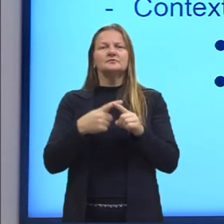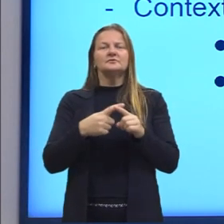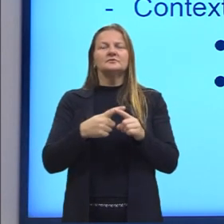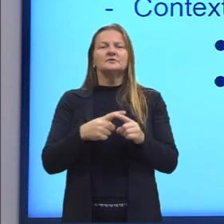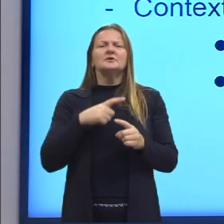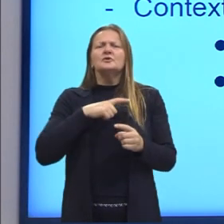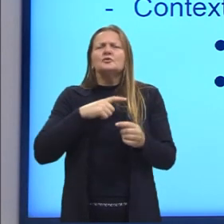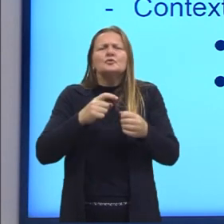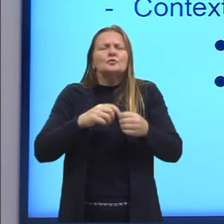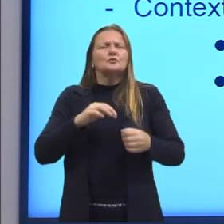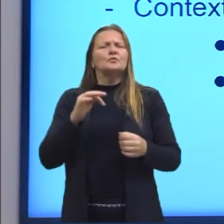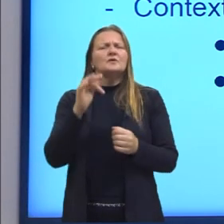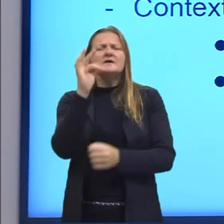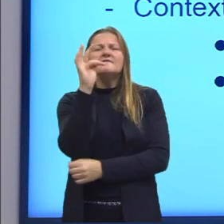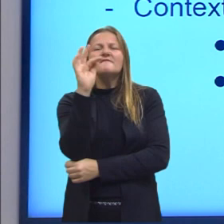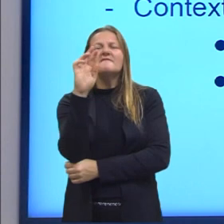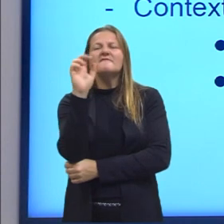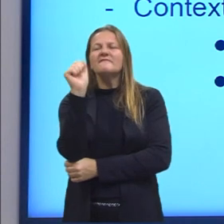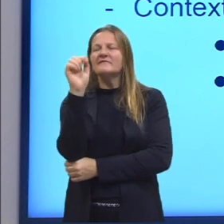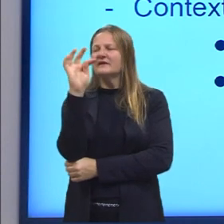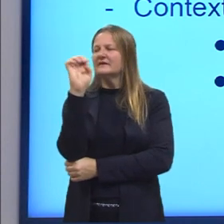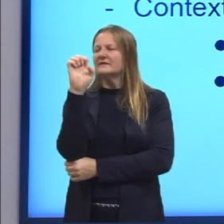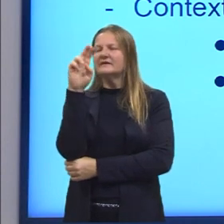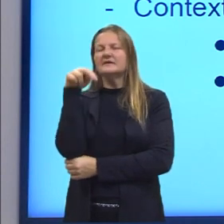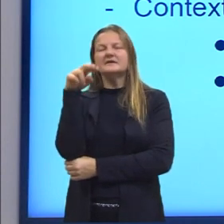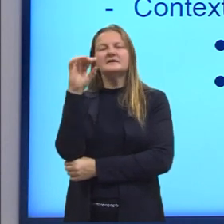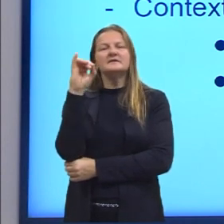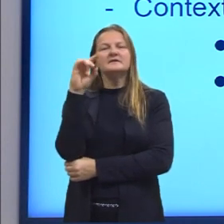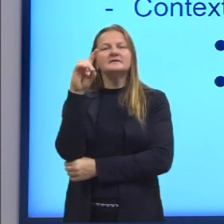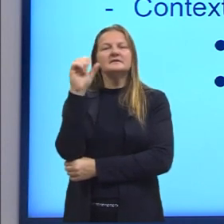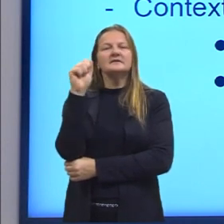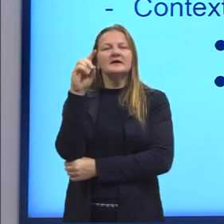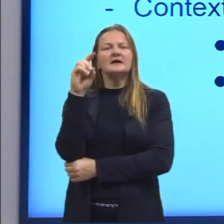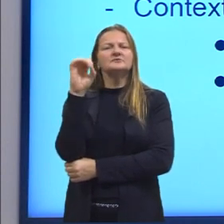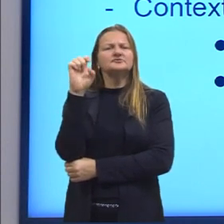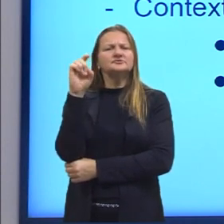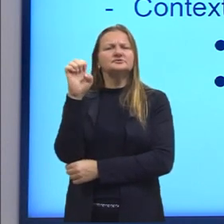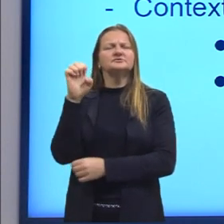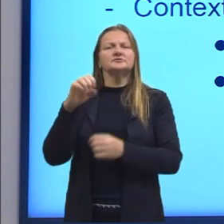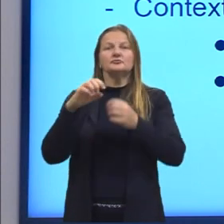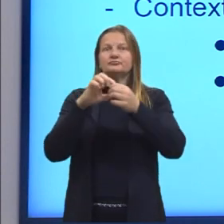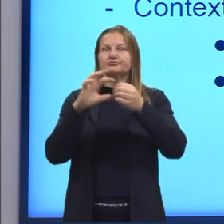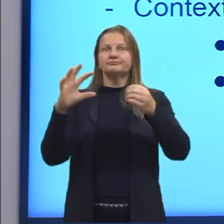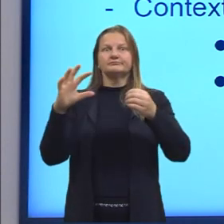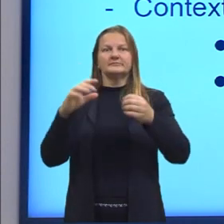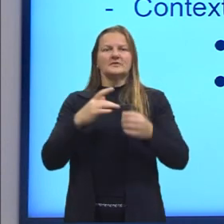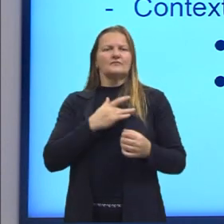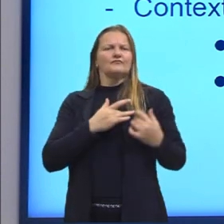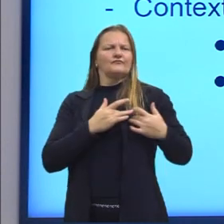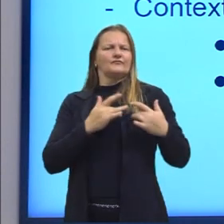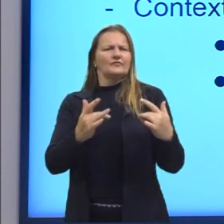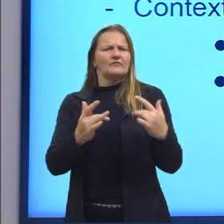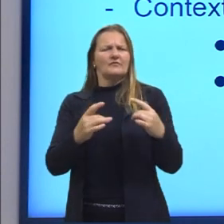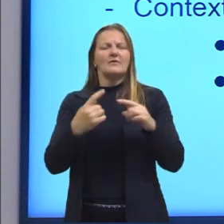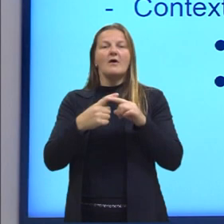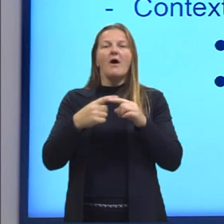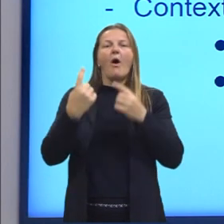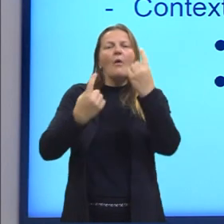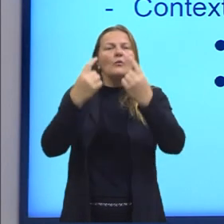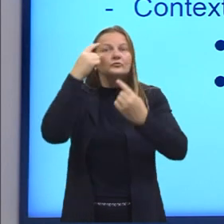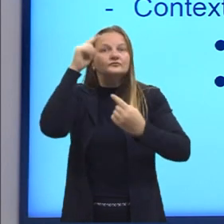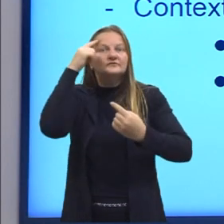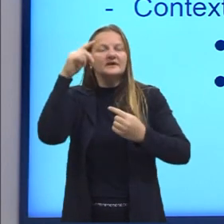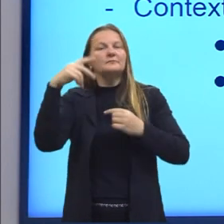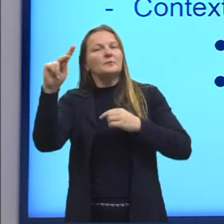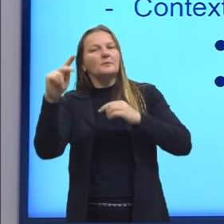e fraternidade eles vão ecoar na América e aqui né alguns grupos vão se apropriar desses